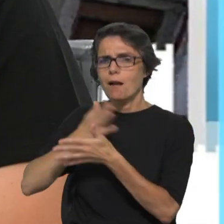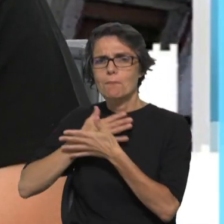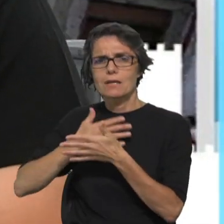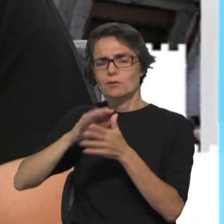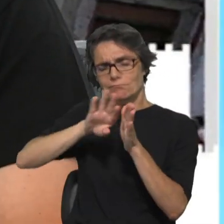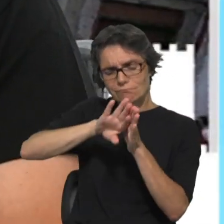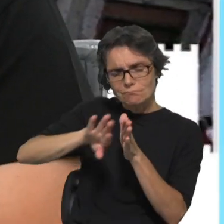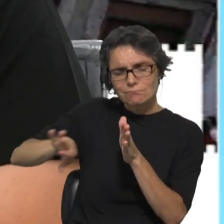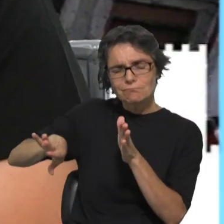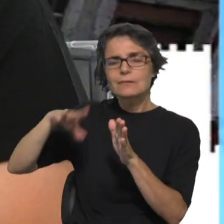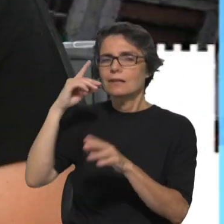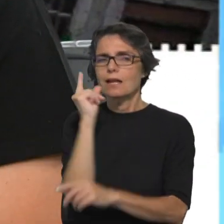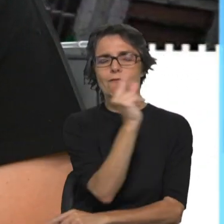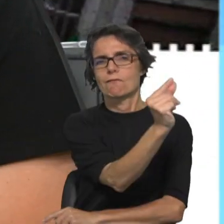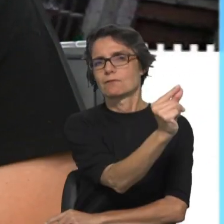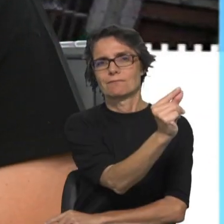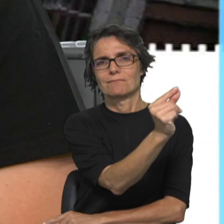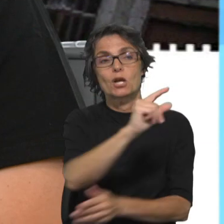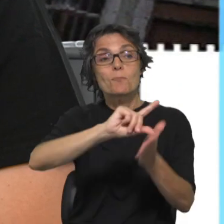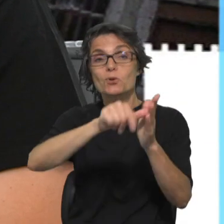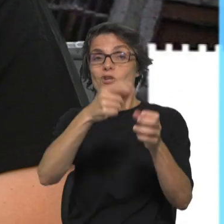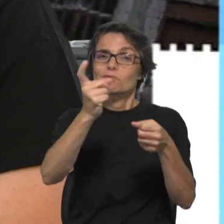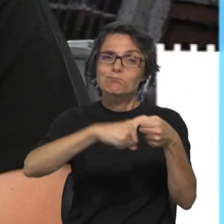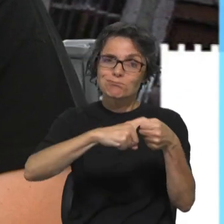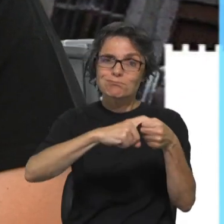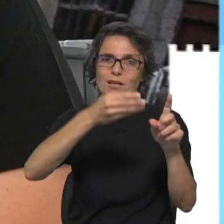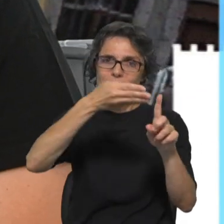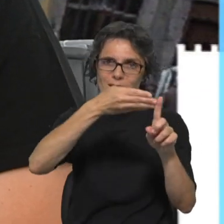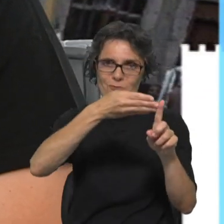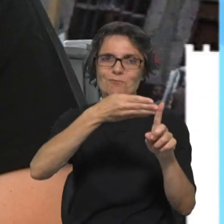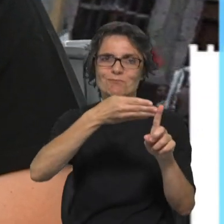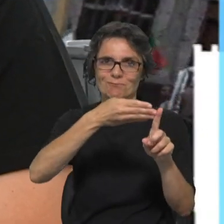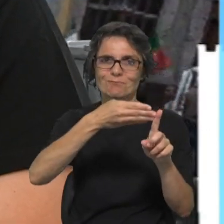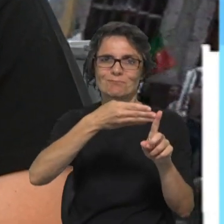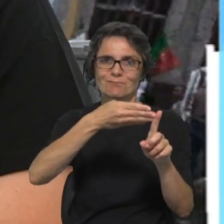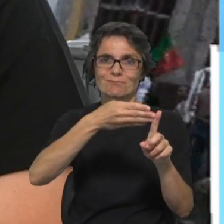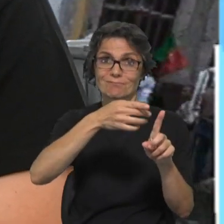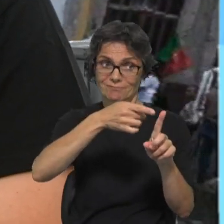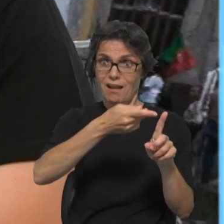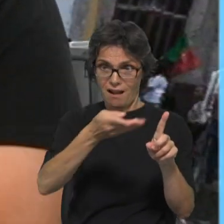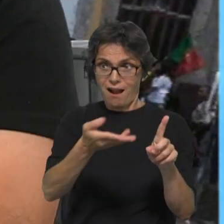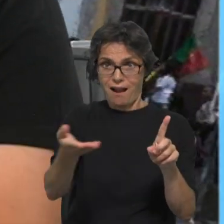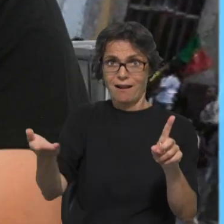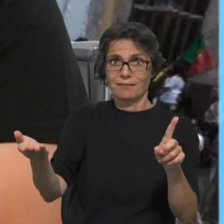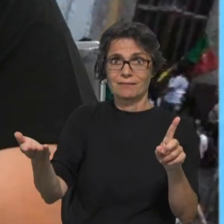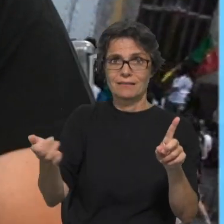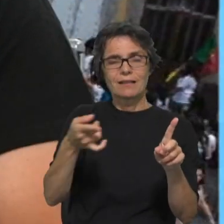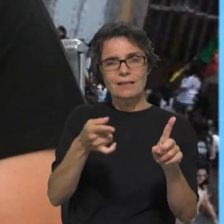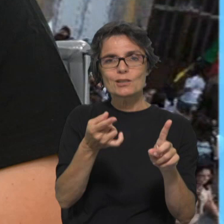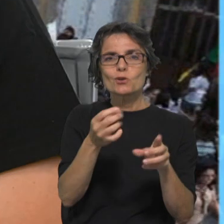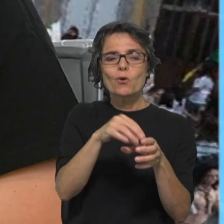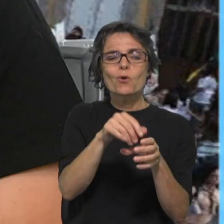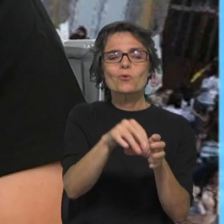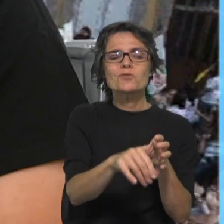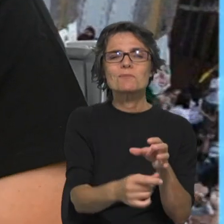mais, e que partem em projetos de missão mesmo, né? Não deixa de ser um sinal, uma semente assim